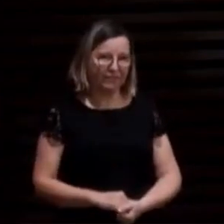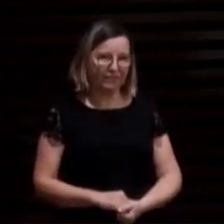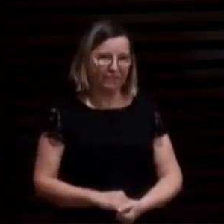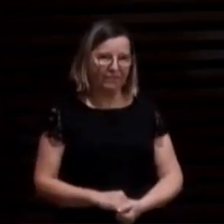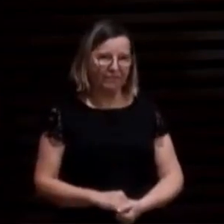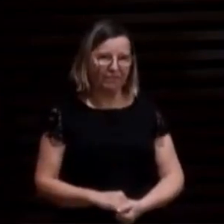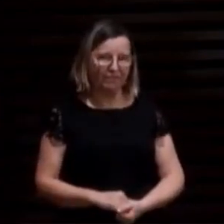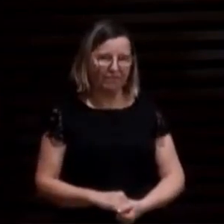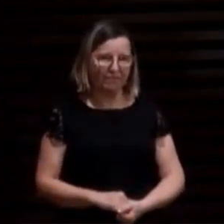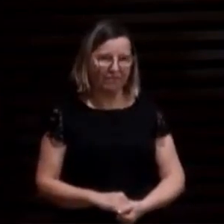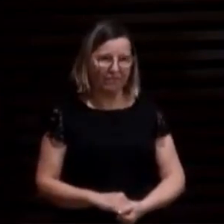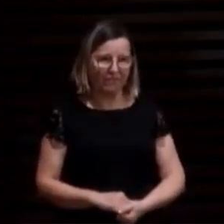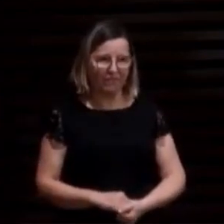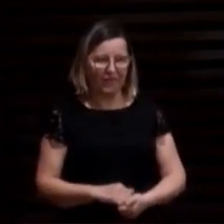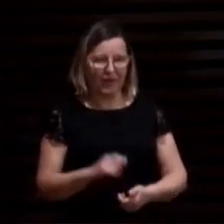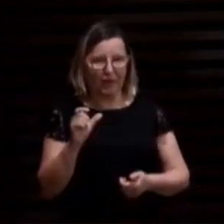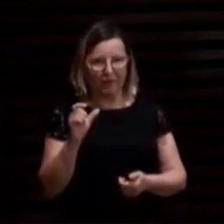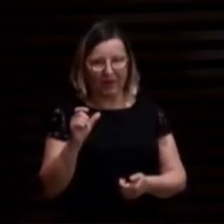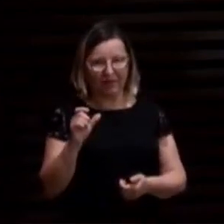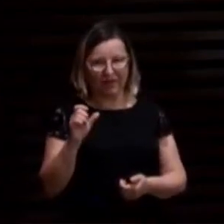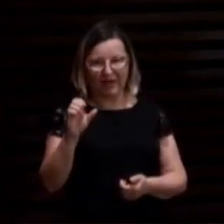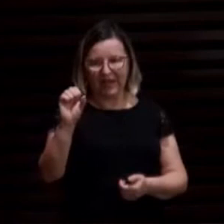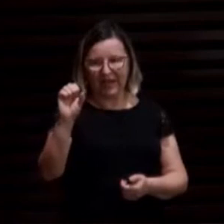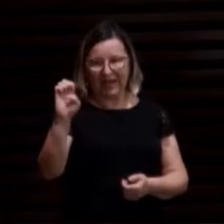Essa palavra escolta,